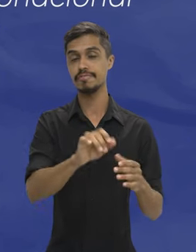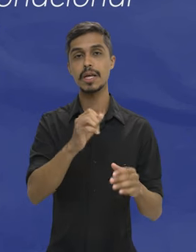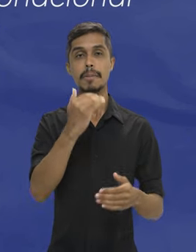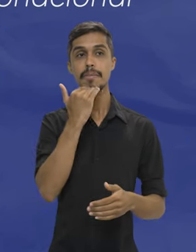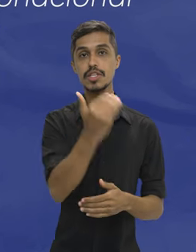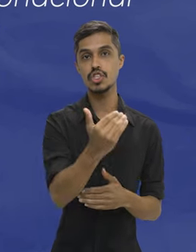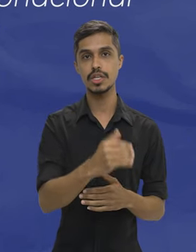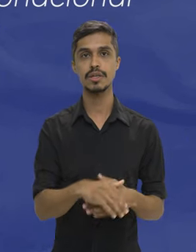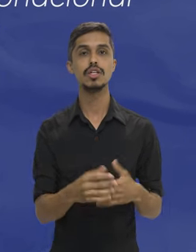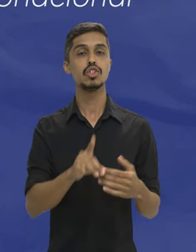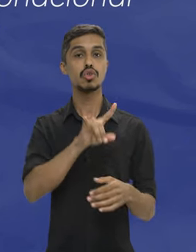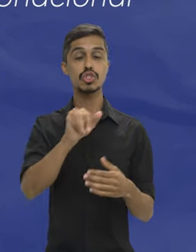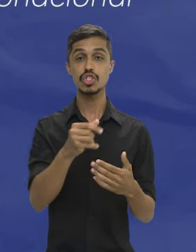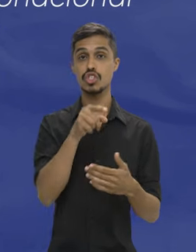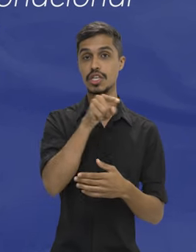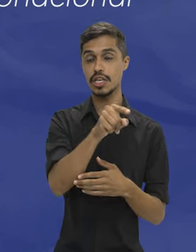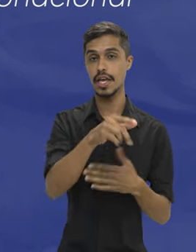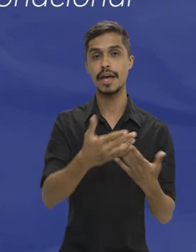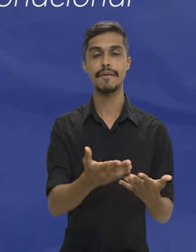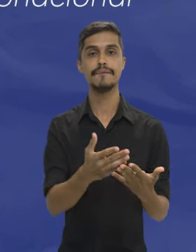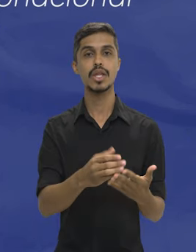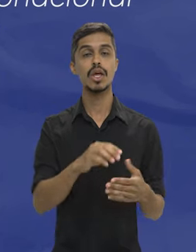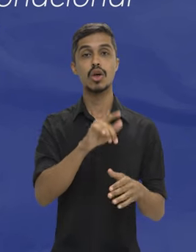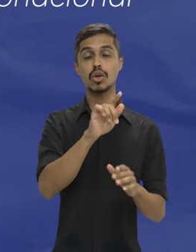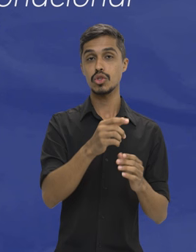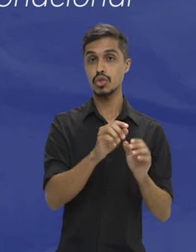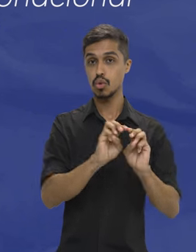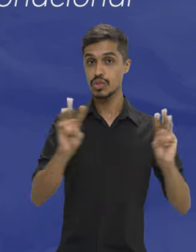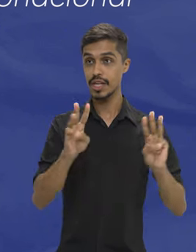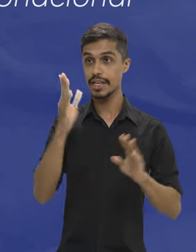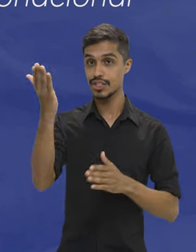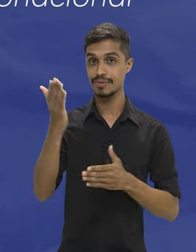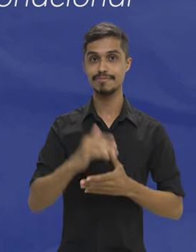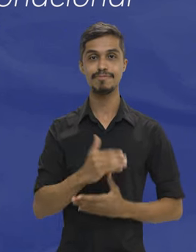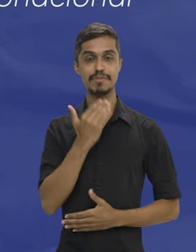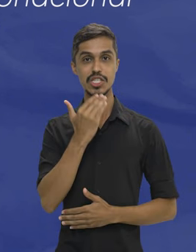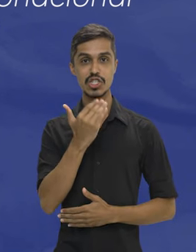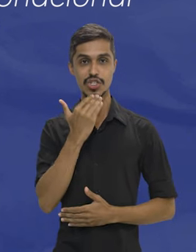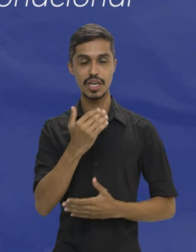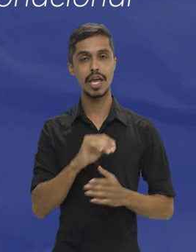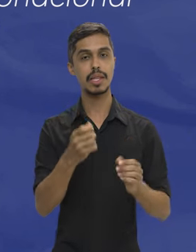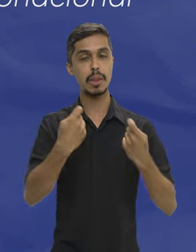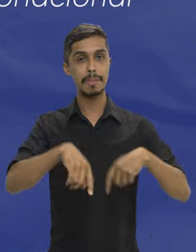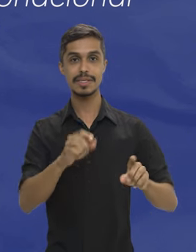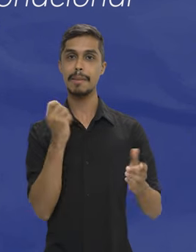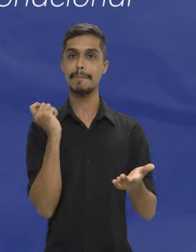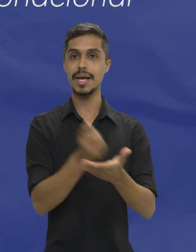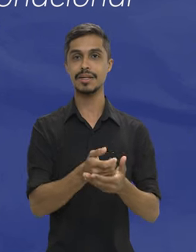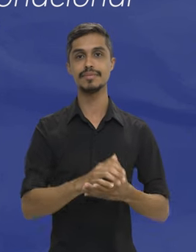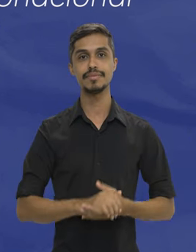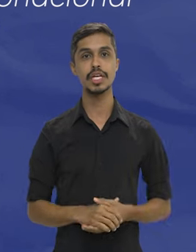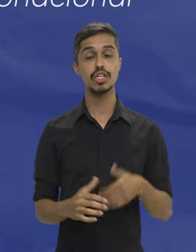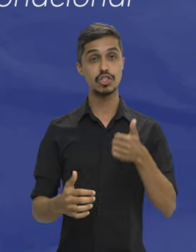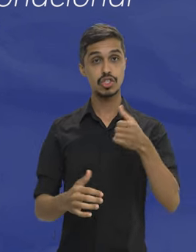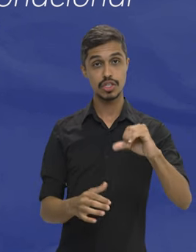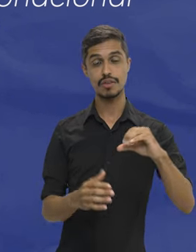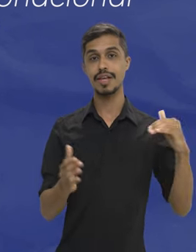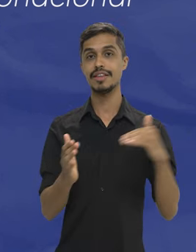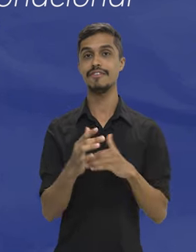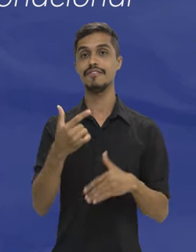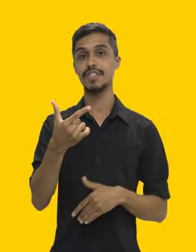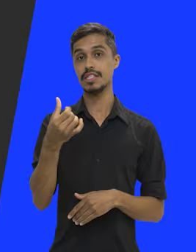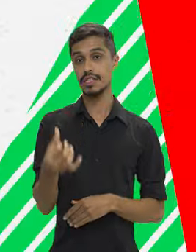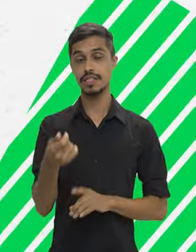na página oficial do concurso gov.br barra concurso nacional de 19 a 26 de